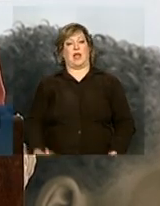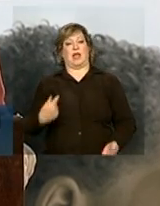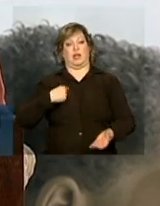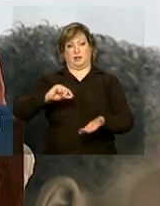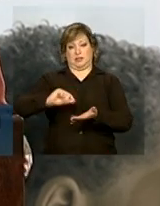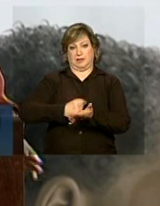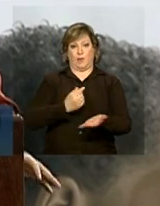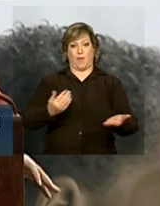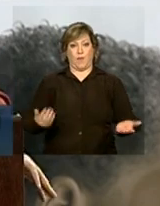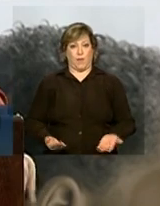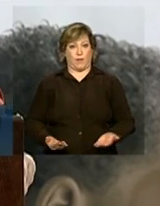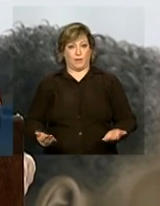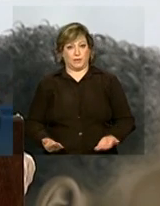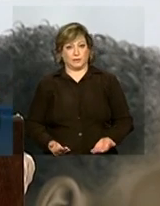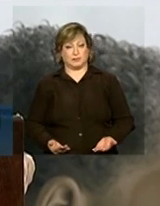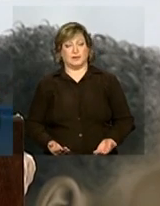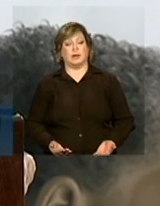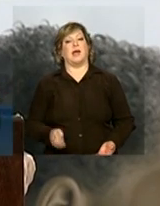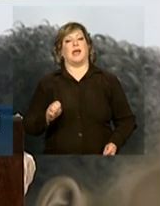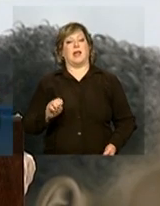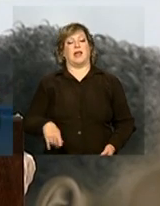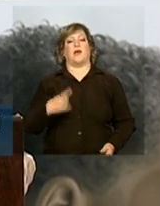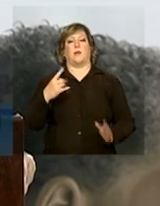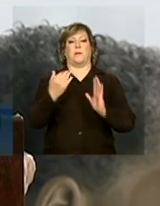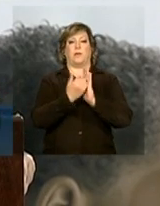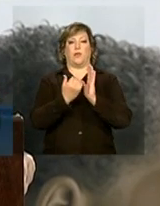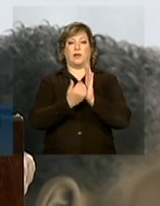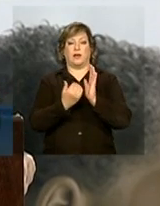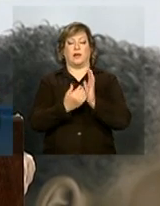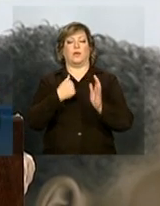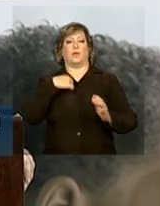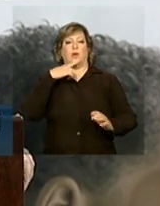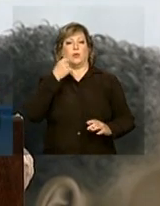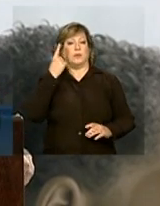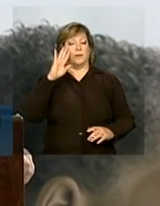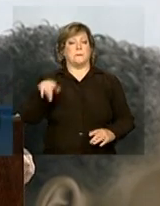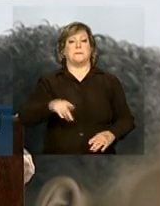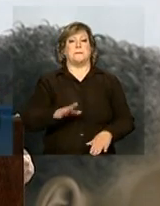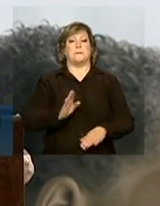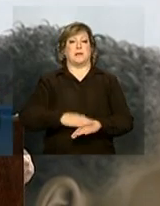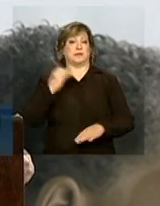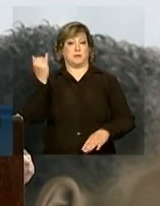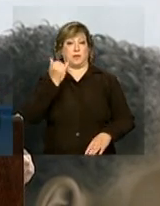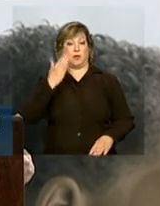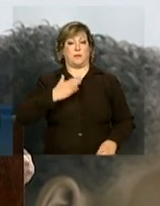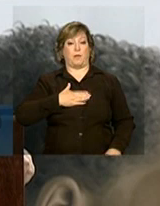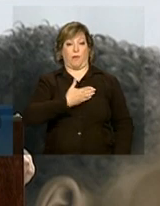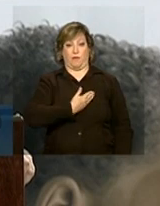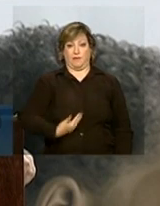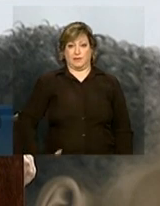sanciono, é um programa que eu considero dos mais importantes do meu governo.